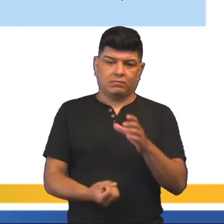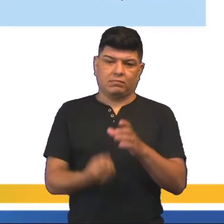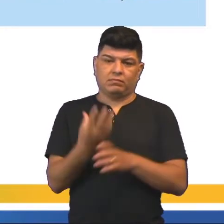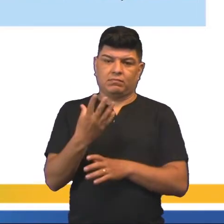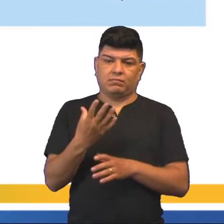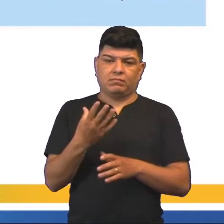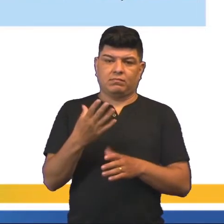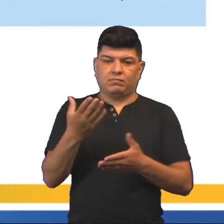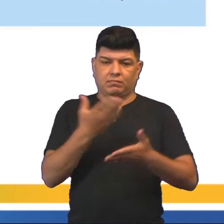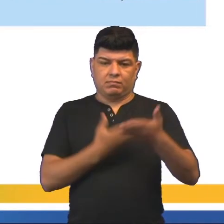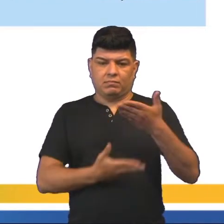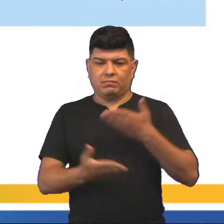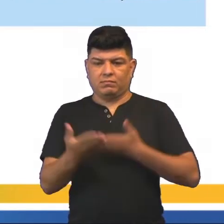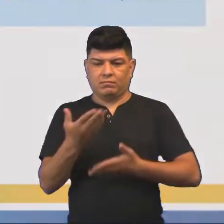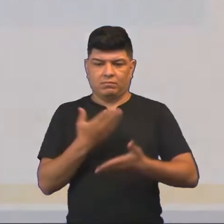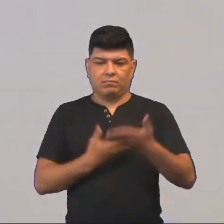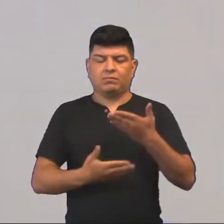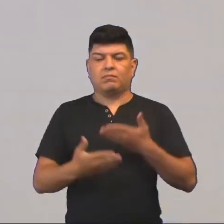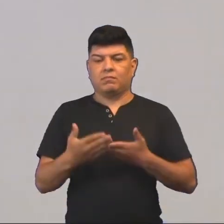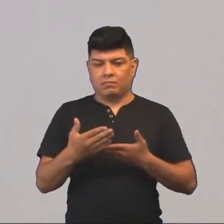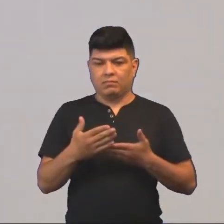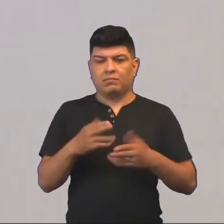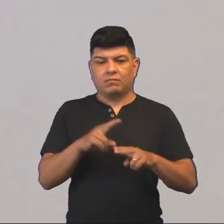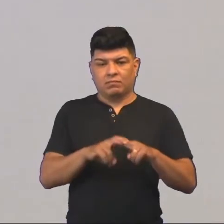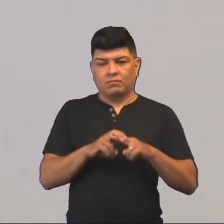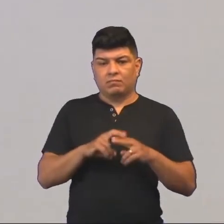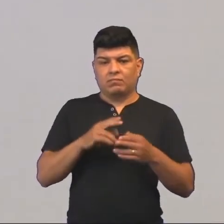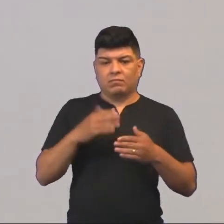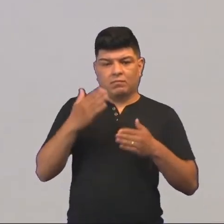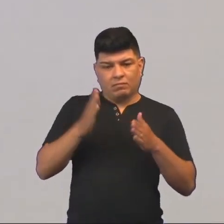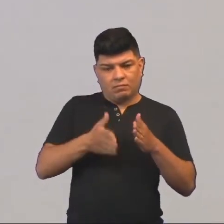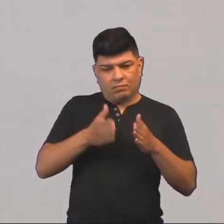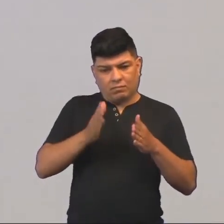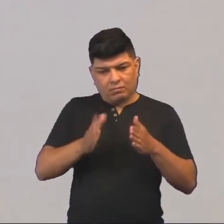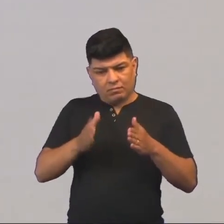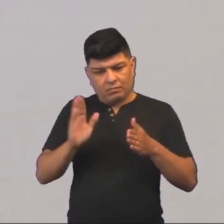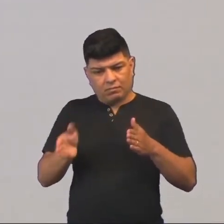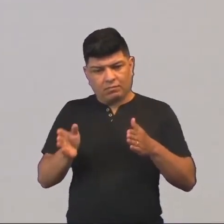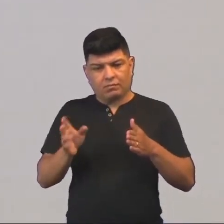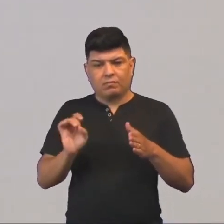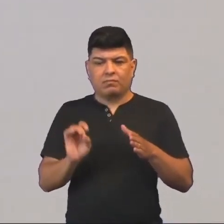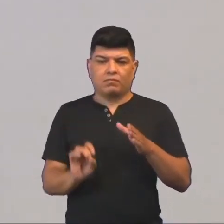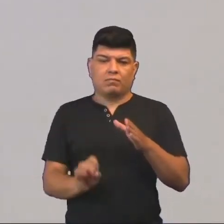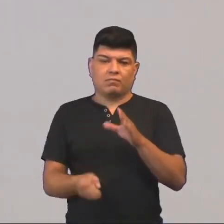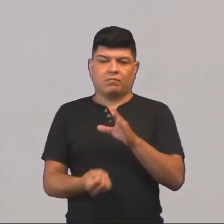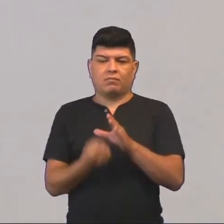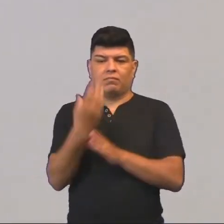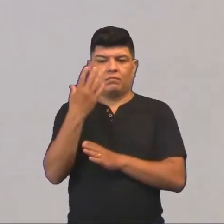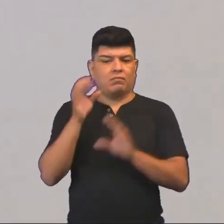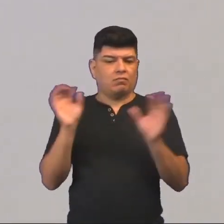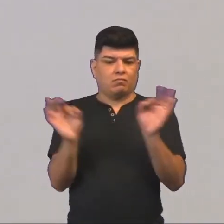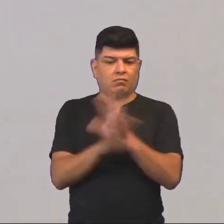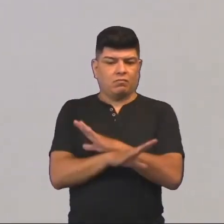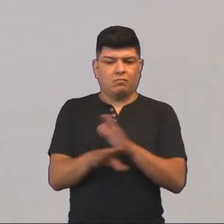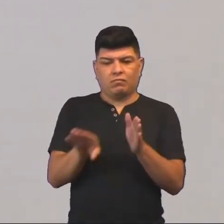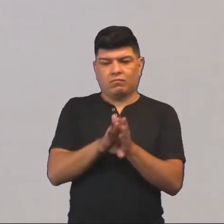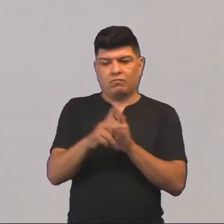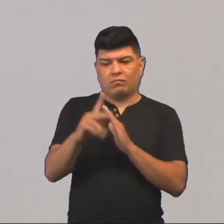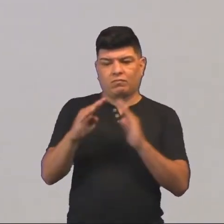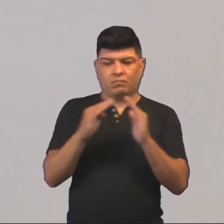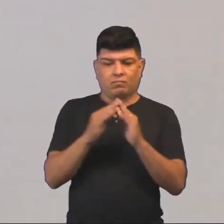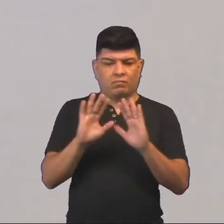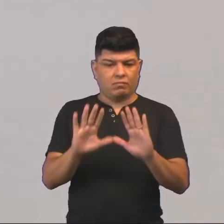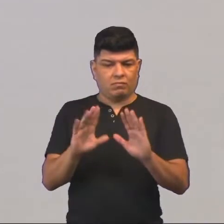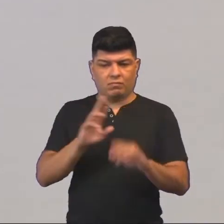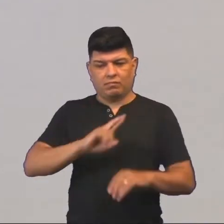produção, transmissão e distribuição. Então, é uma série de etapas. Não é só essa energia ser produzida e pronto, vai chegar na sua casa